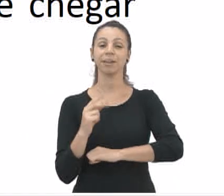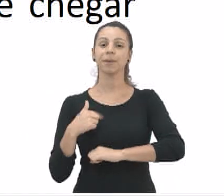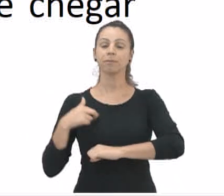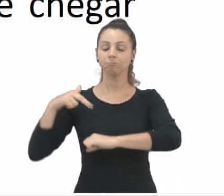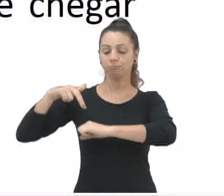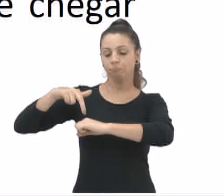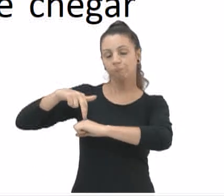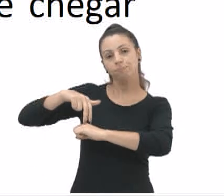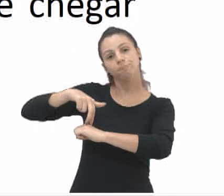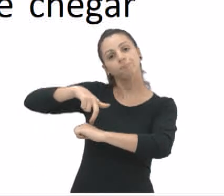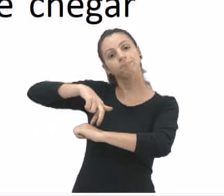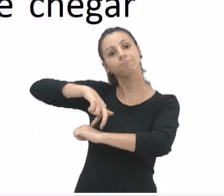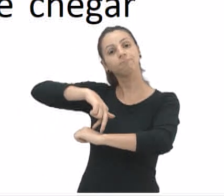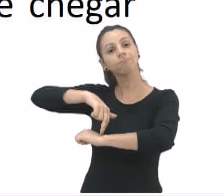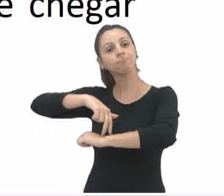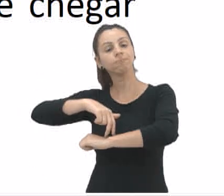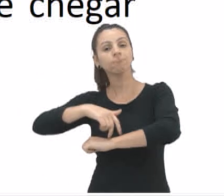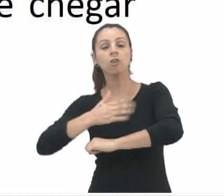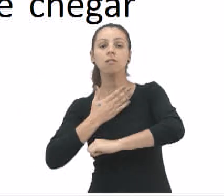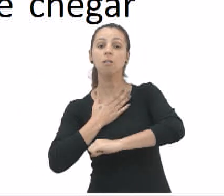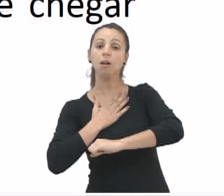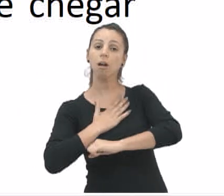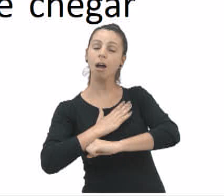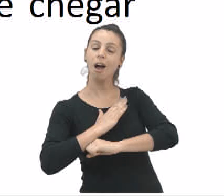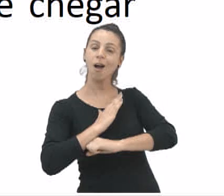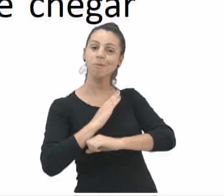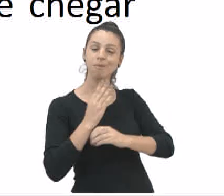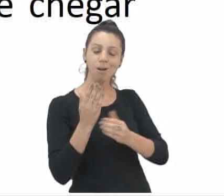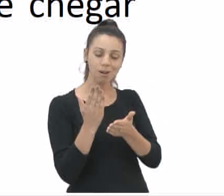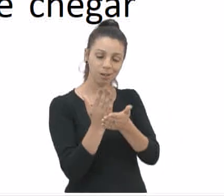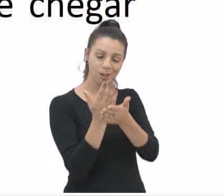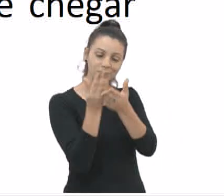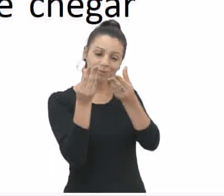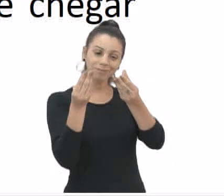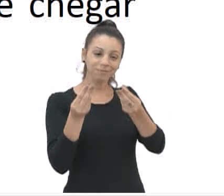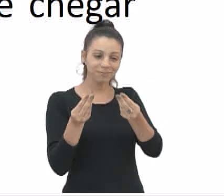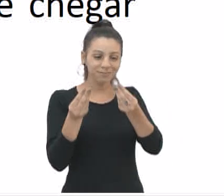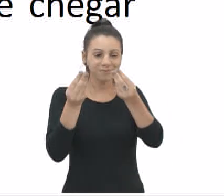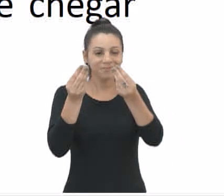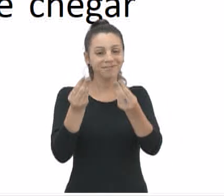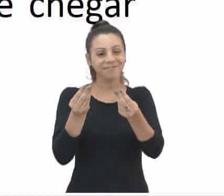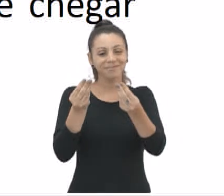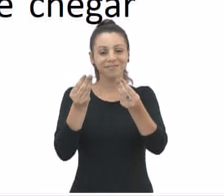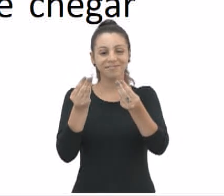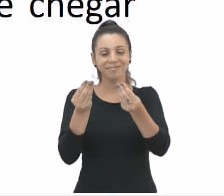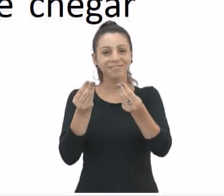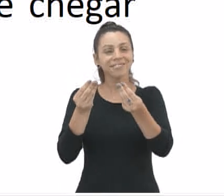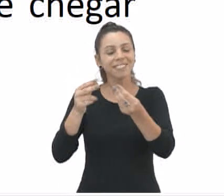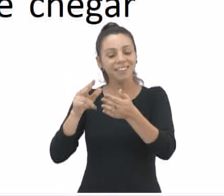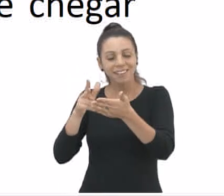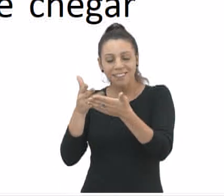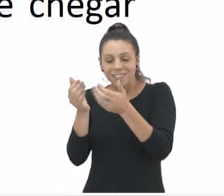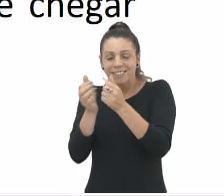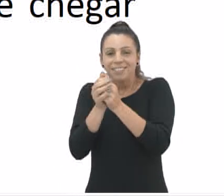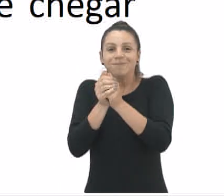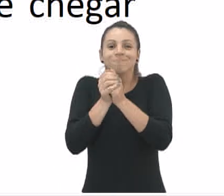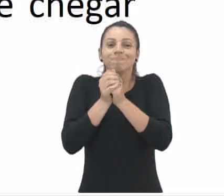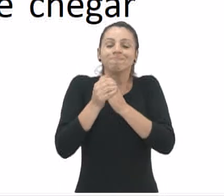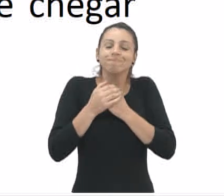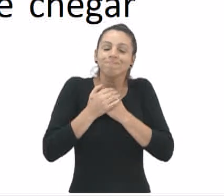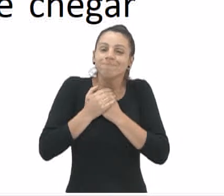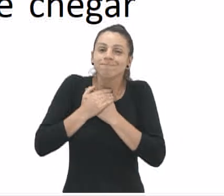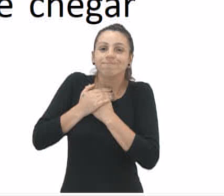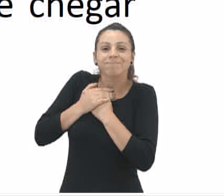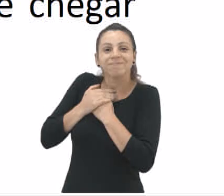andando bem devagar. Sei que segurava o livro grosso com as duas mãos, comprimindo-o contra o